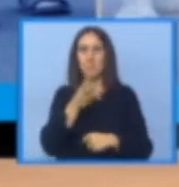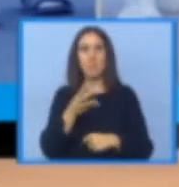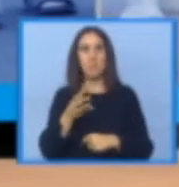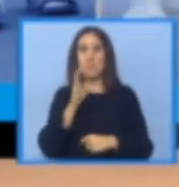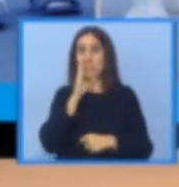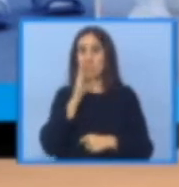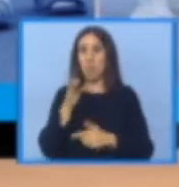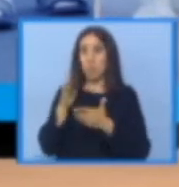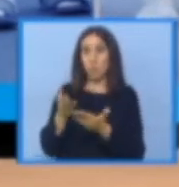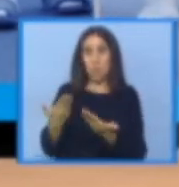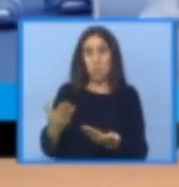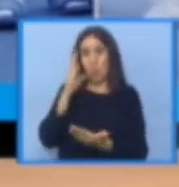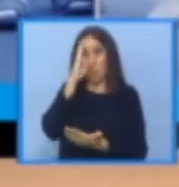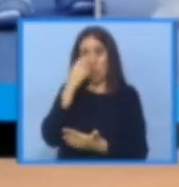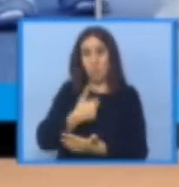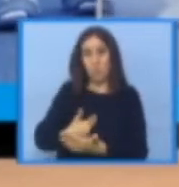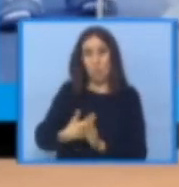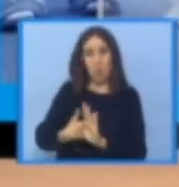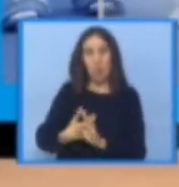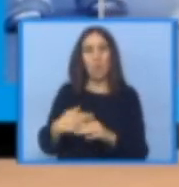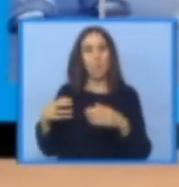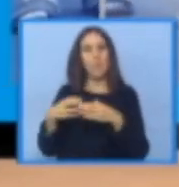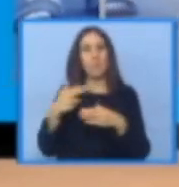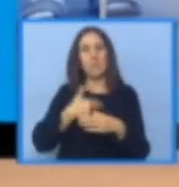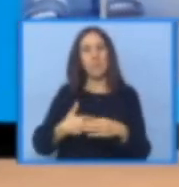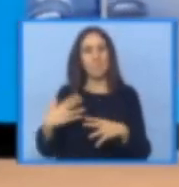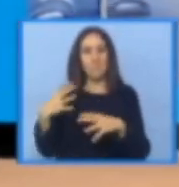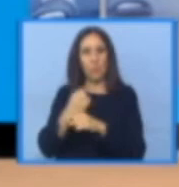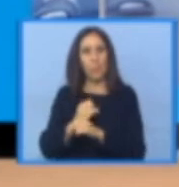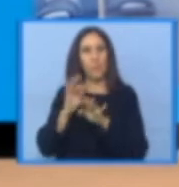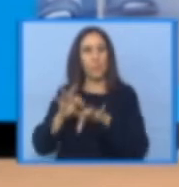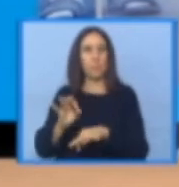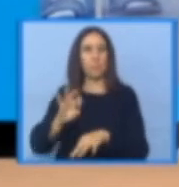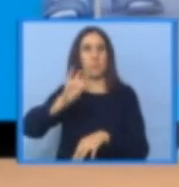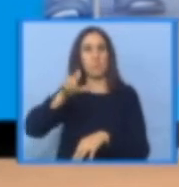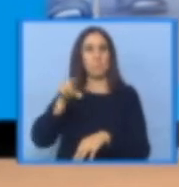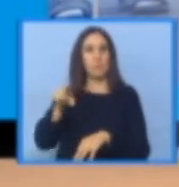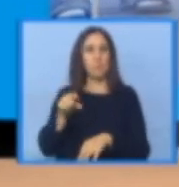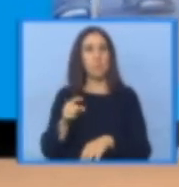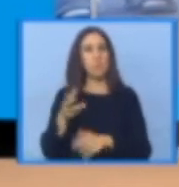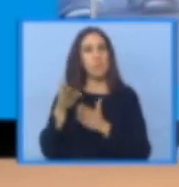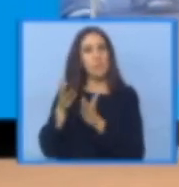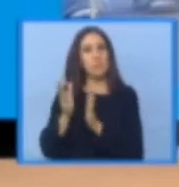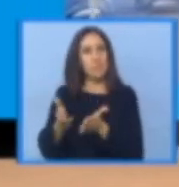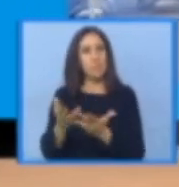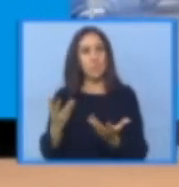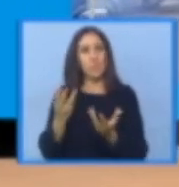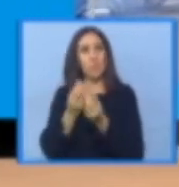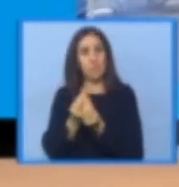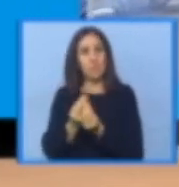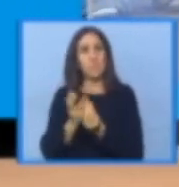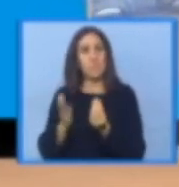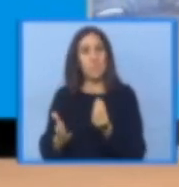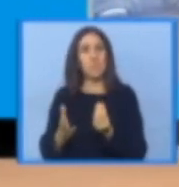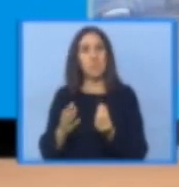se não ajudarmos agora os cristãos é de facto o fim da comunidade cristã neste país e precisamos de os ajudar, precisamos estar junto deles, precisamos